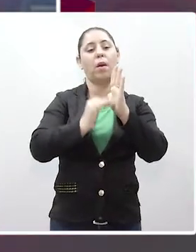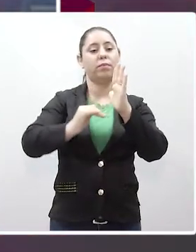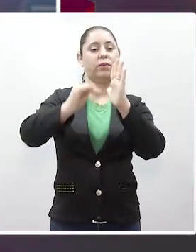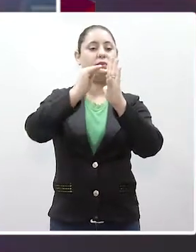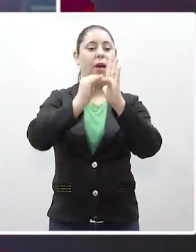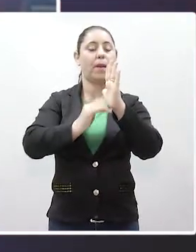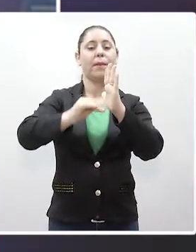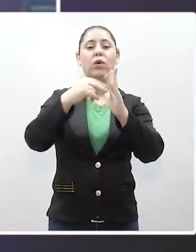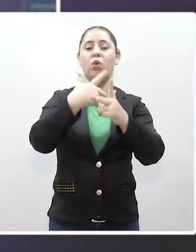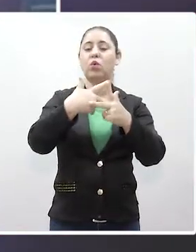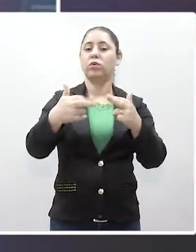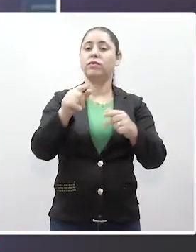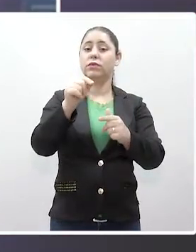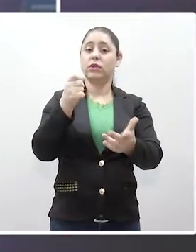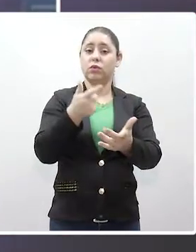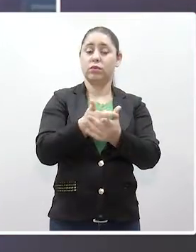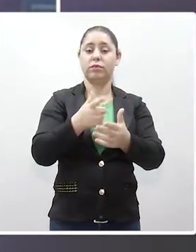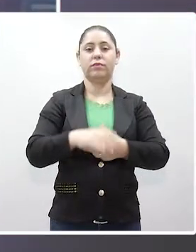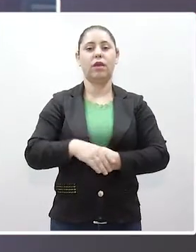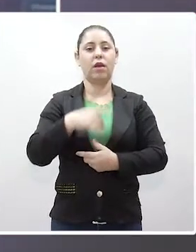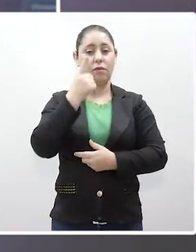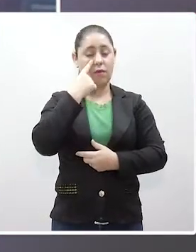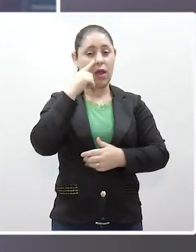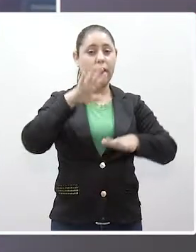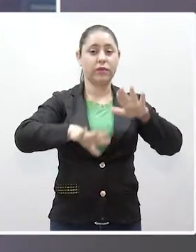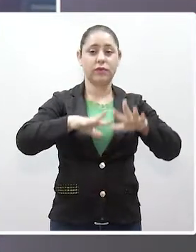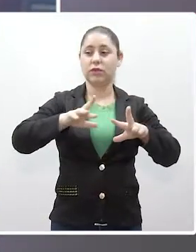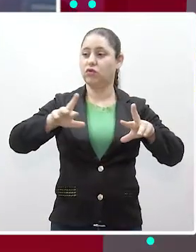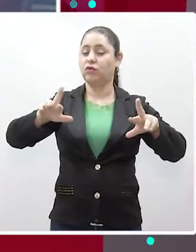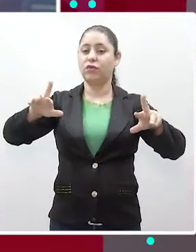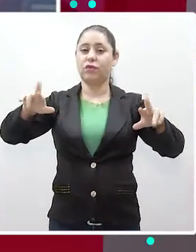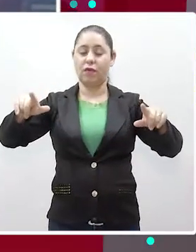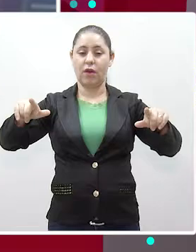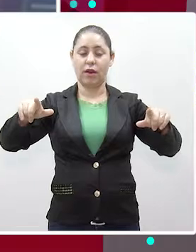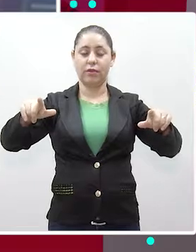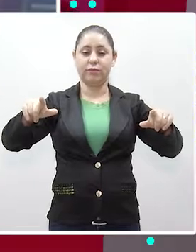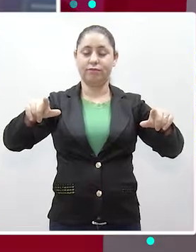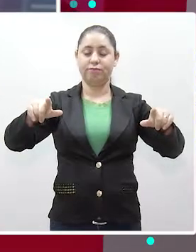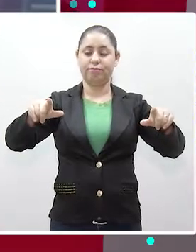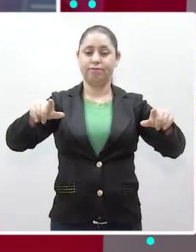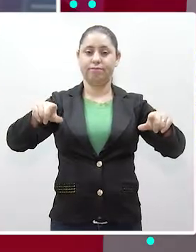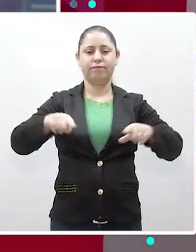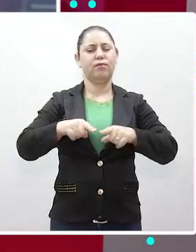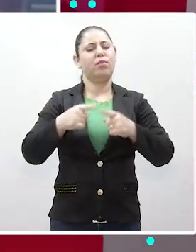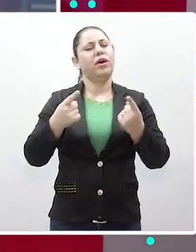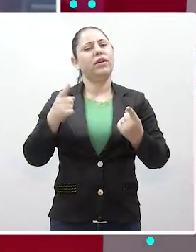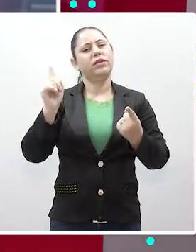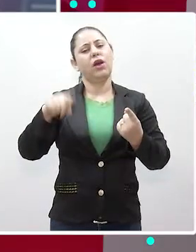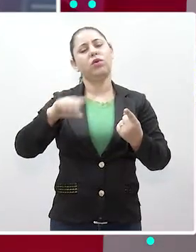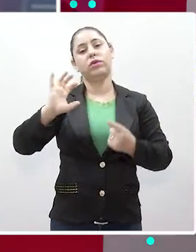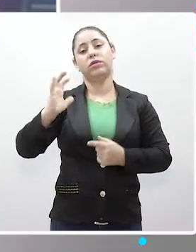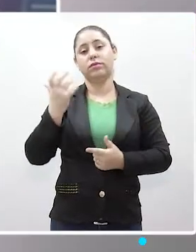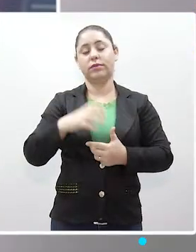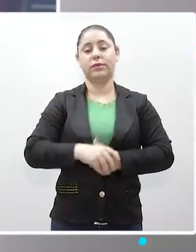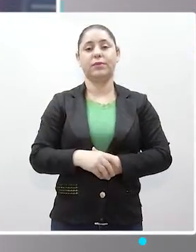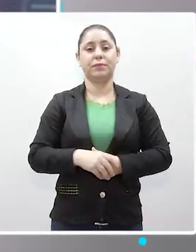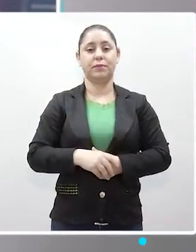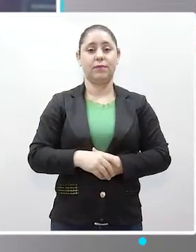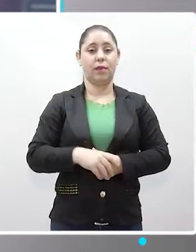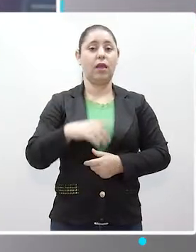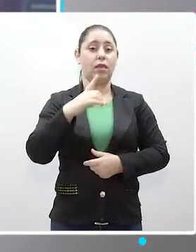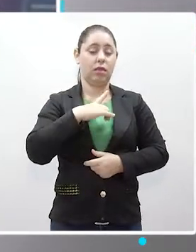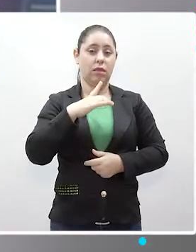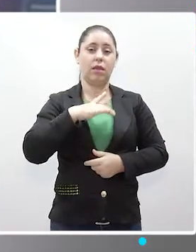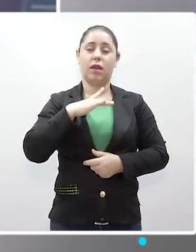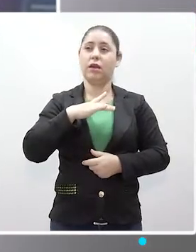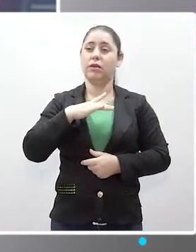desses itens que você mesmo consome. E aí você vai ver que muitas vezes é diferente dessa média oficial. Mas é mais ou menos isso que aconteceu. Então